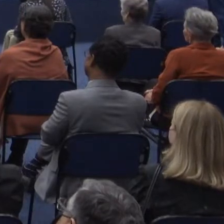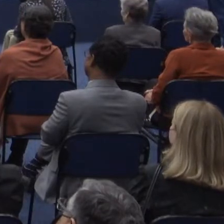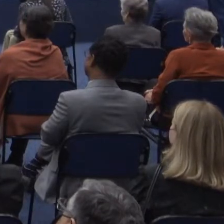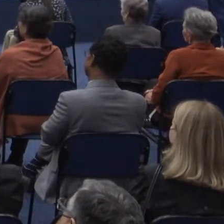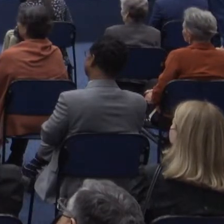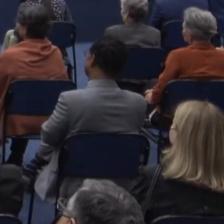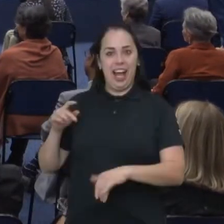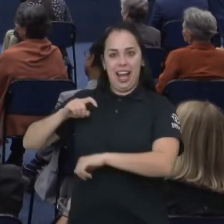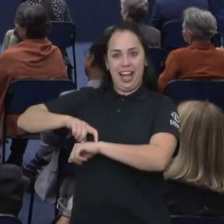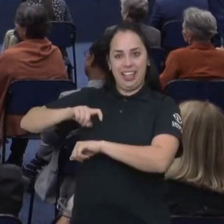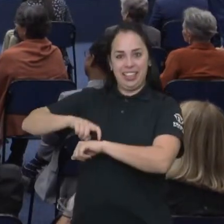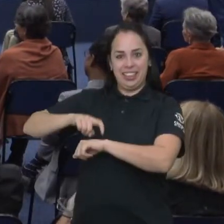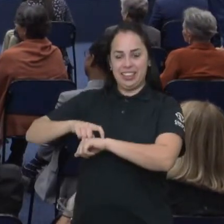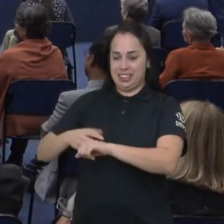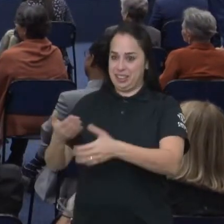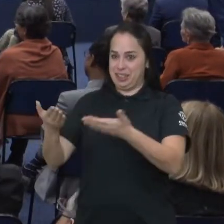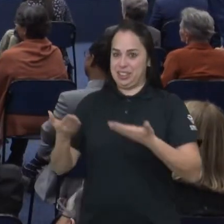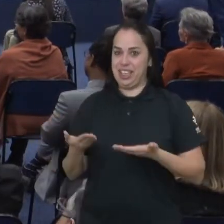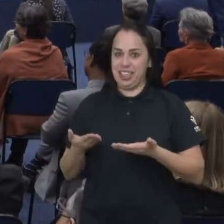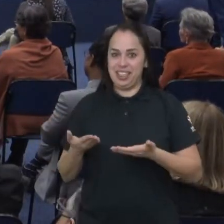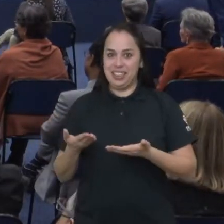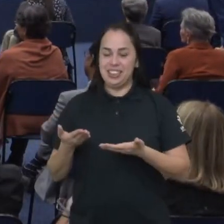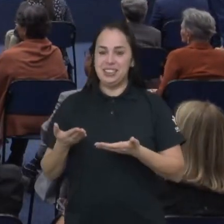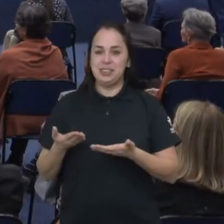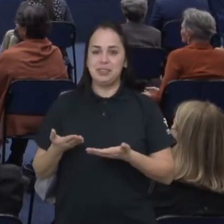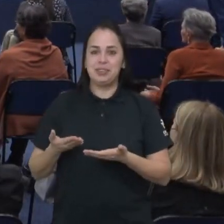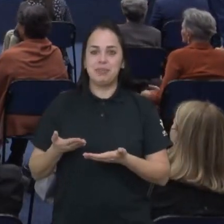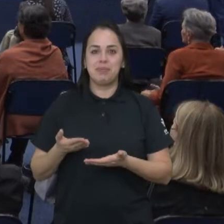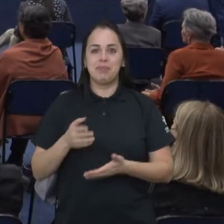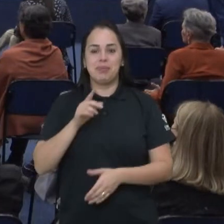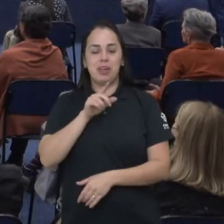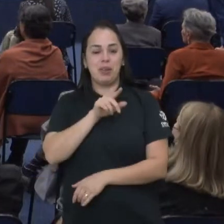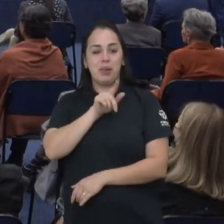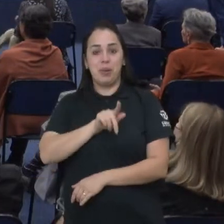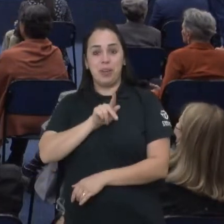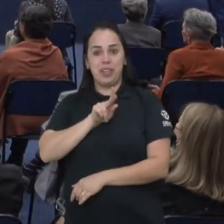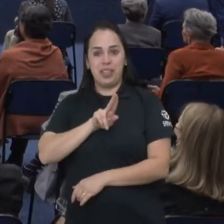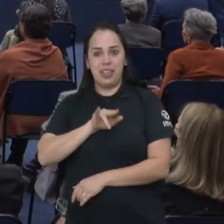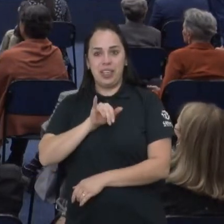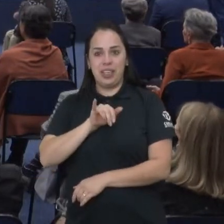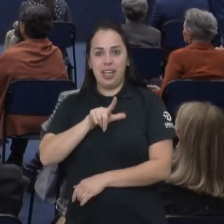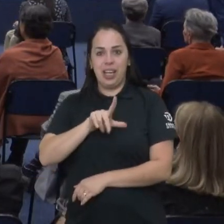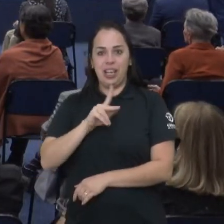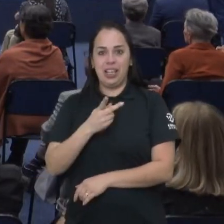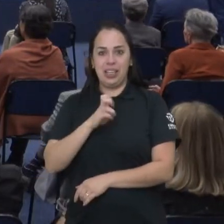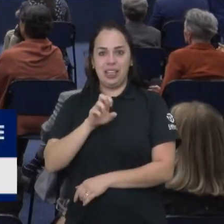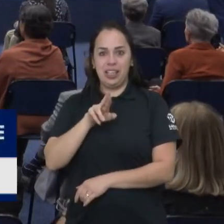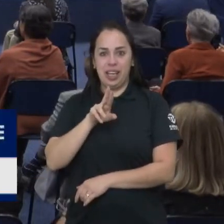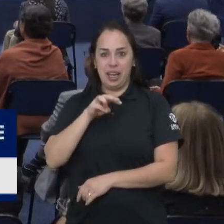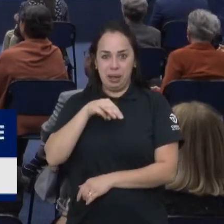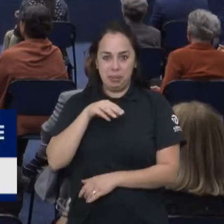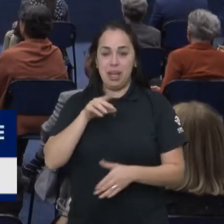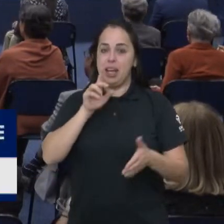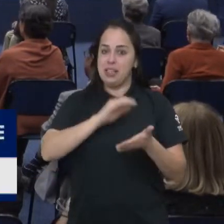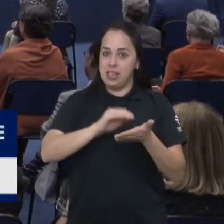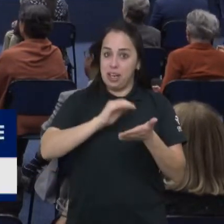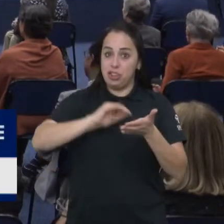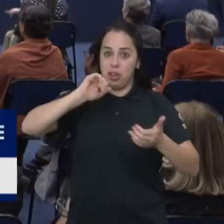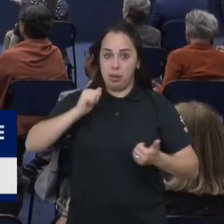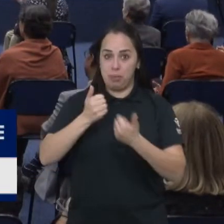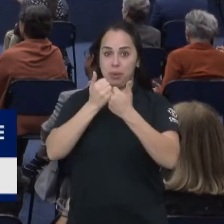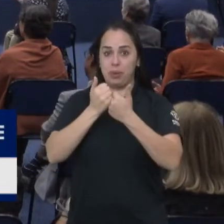Neste momento, convidamos para se pronunciar o senhor Guilherme Bellini, secretário de Apoio Jurídico da Prefeitura de São José dos